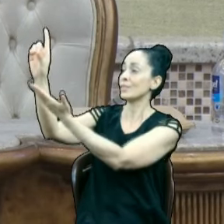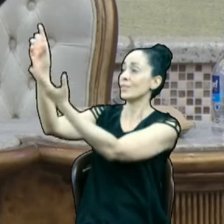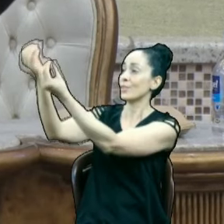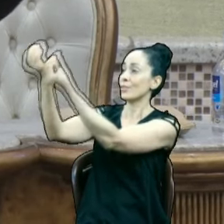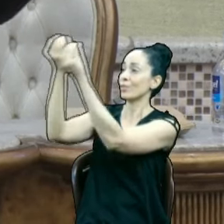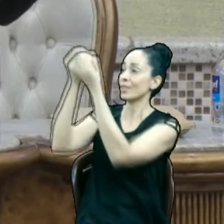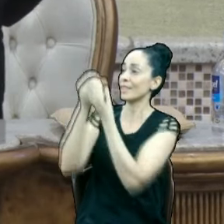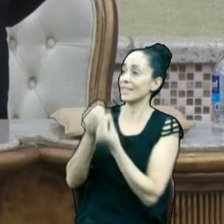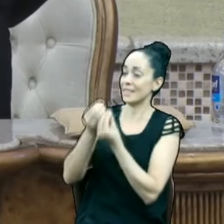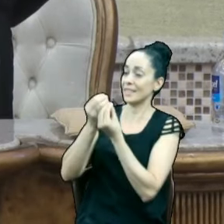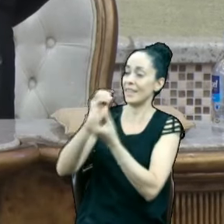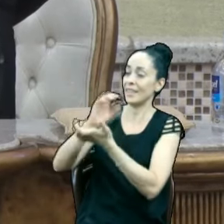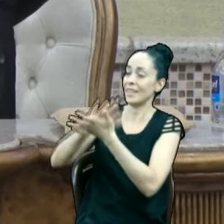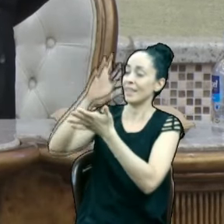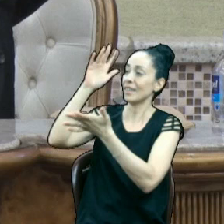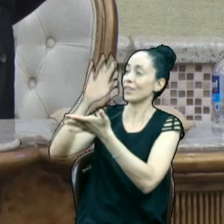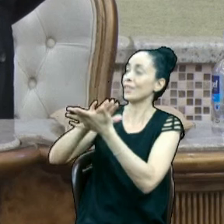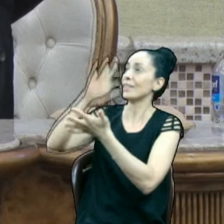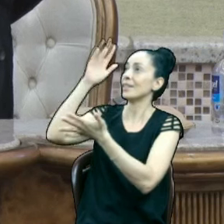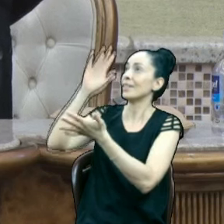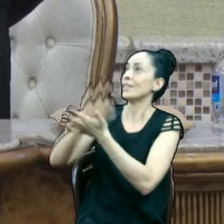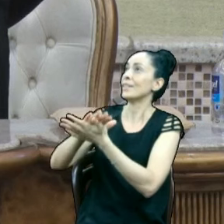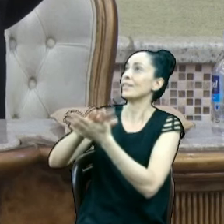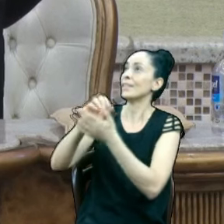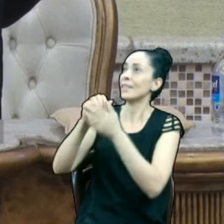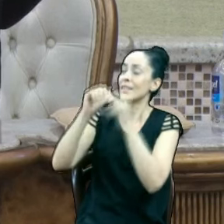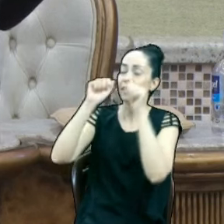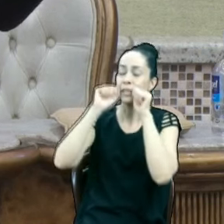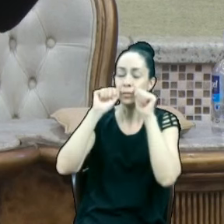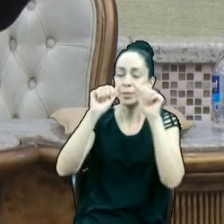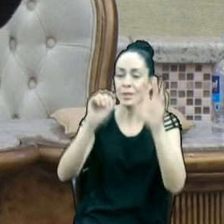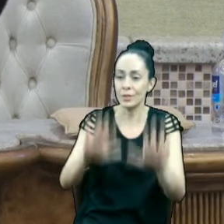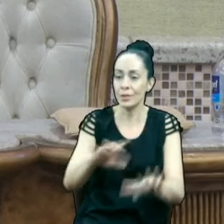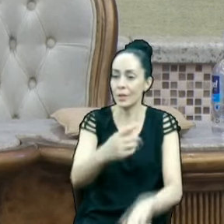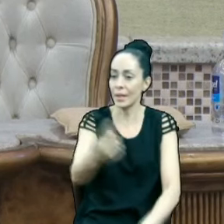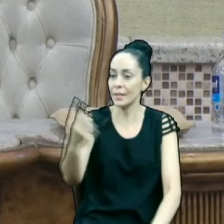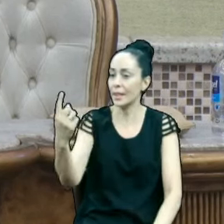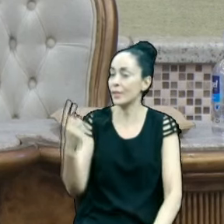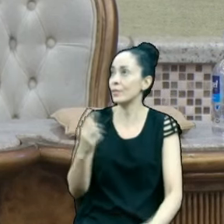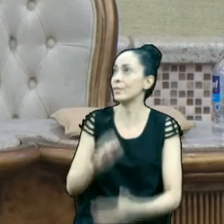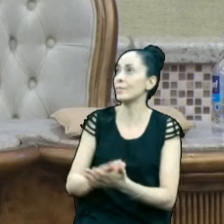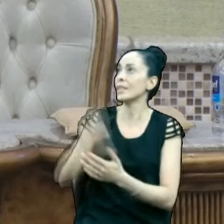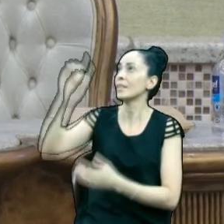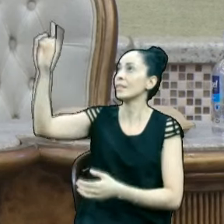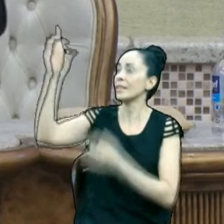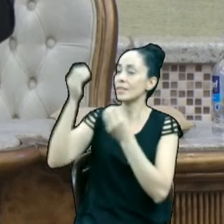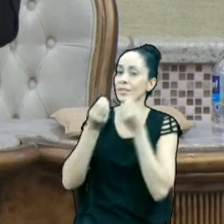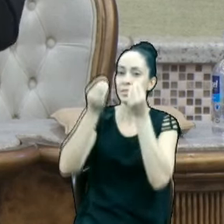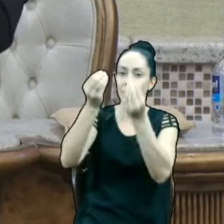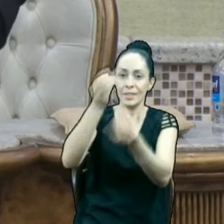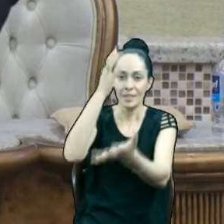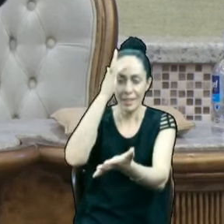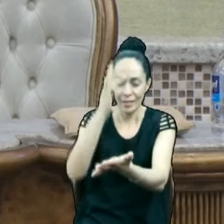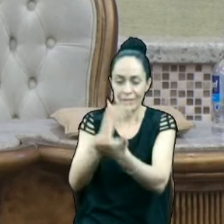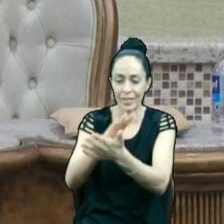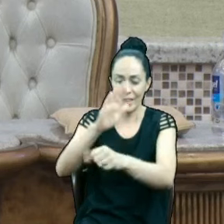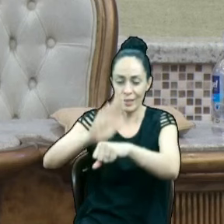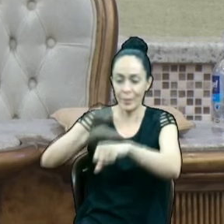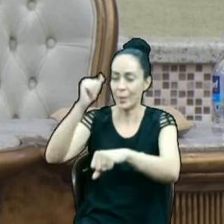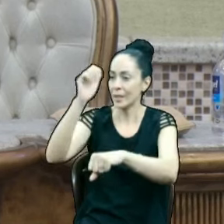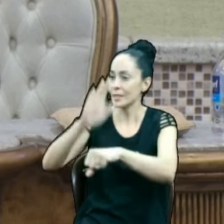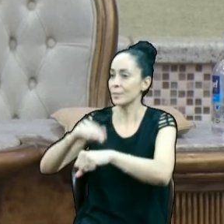Graça Glória sobe Glória fé e mais fera e o nome Santo de Jesus